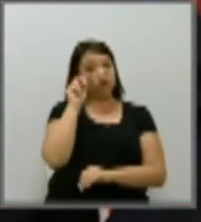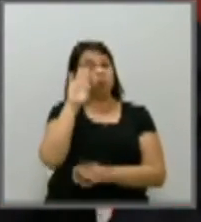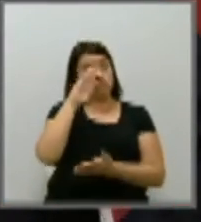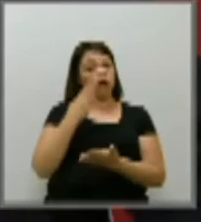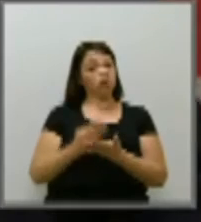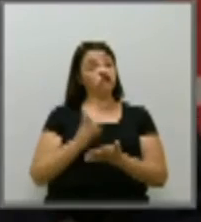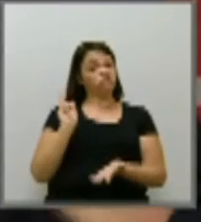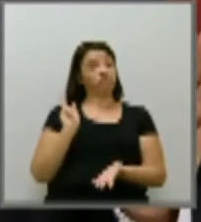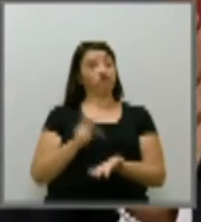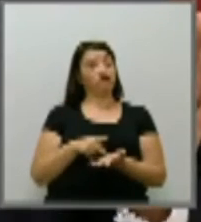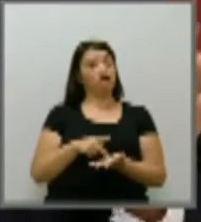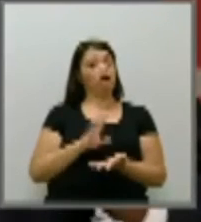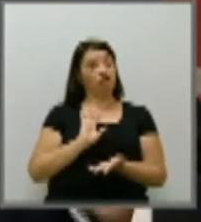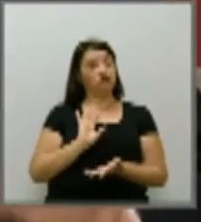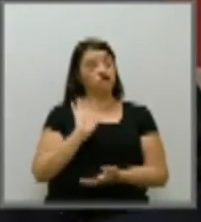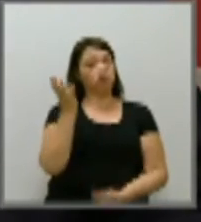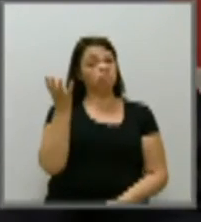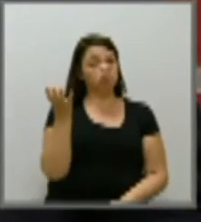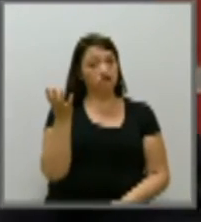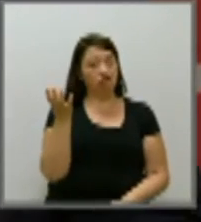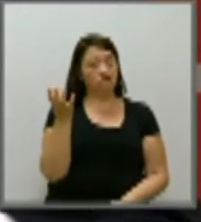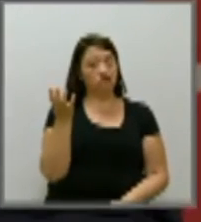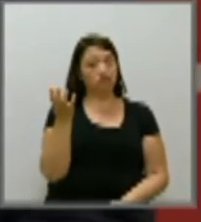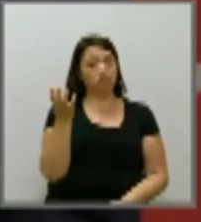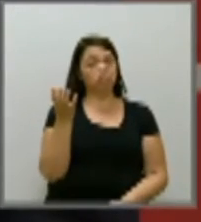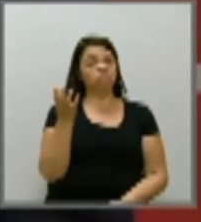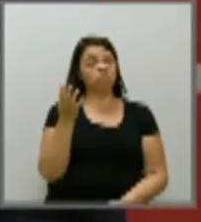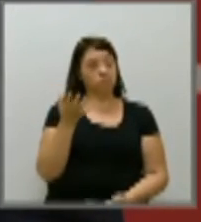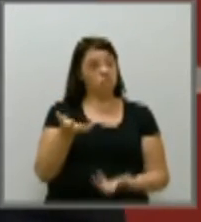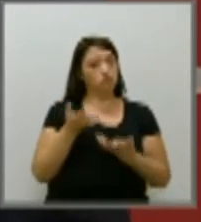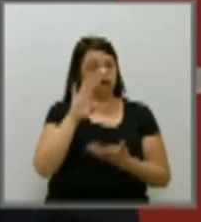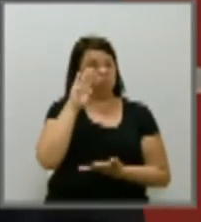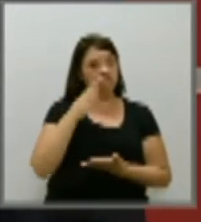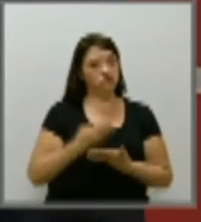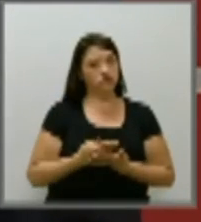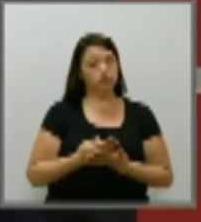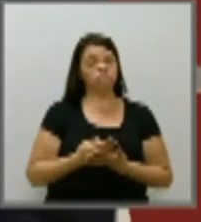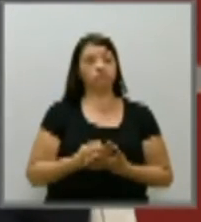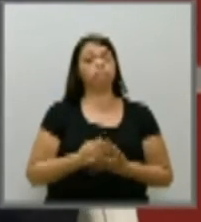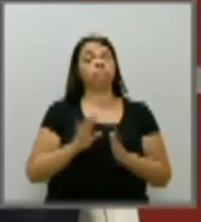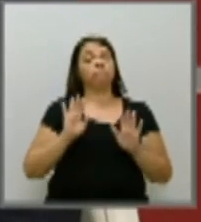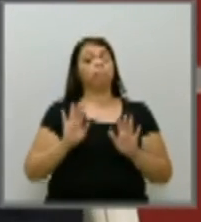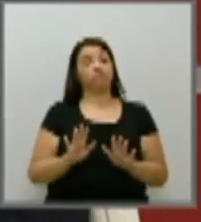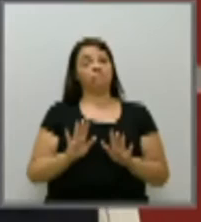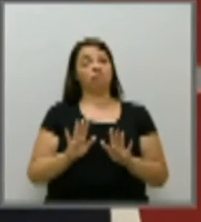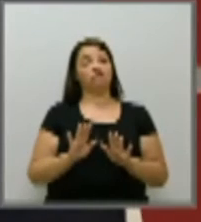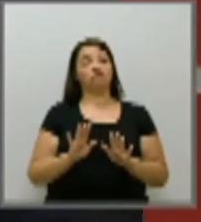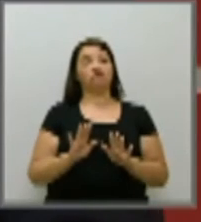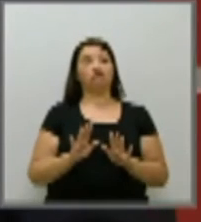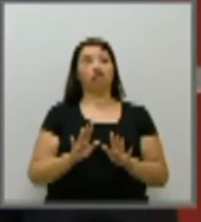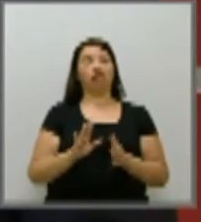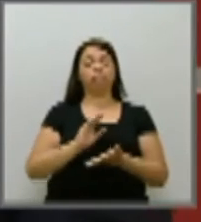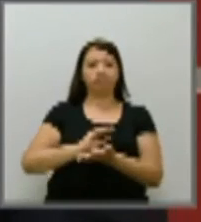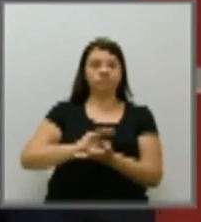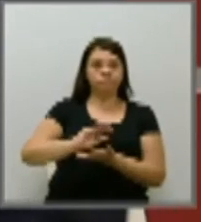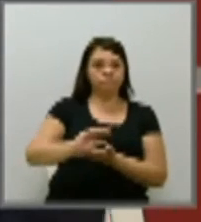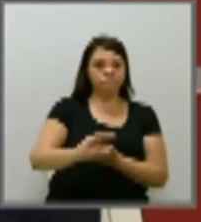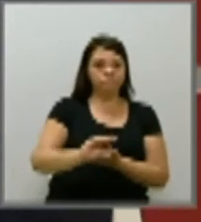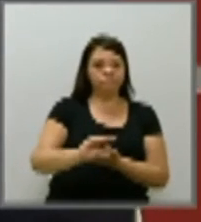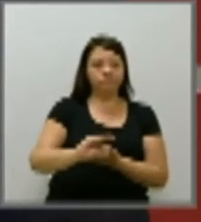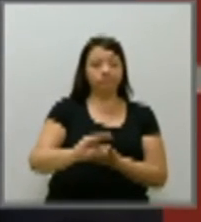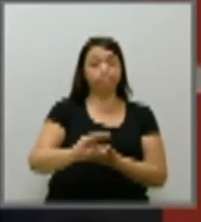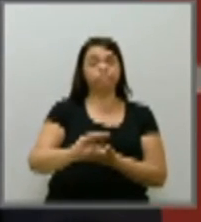investimento efetivamente acontece, né? Agora, entre a alocação do recurso e os